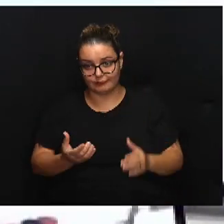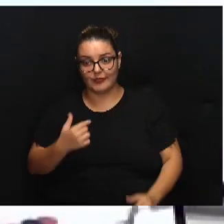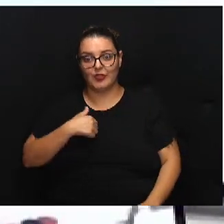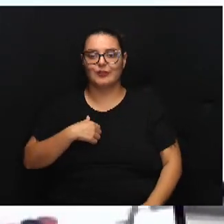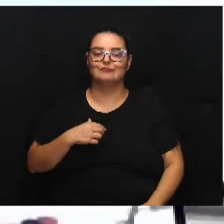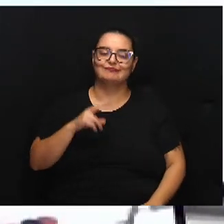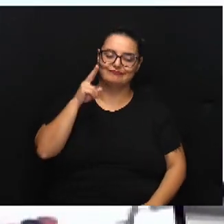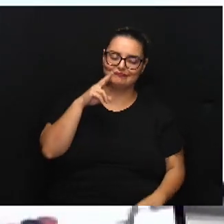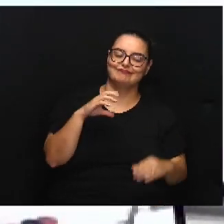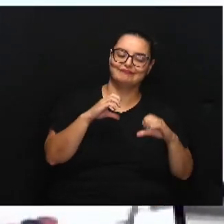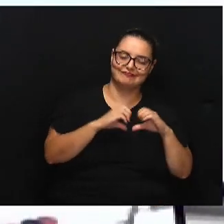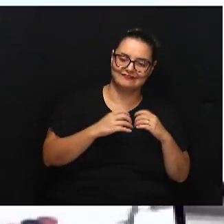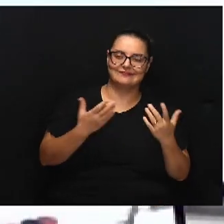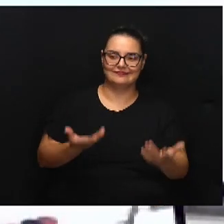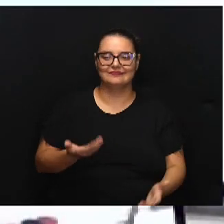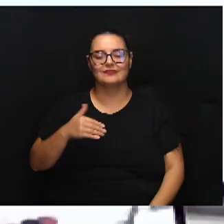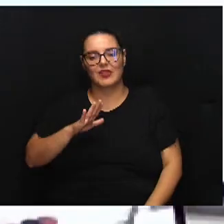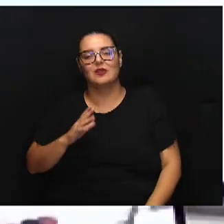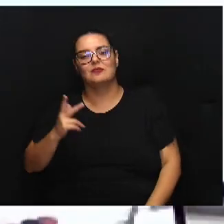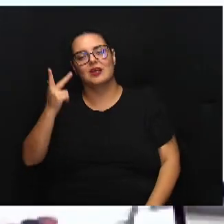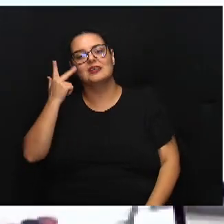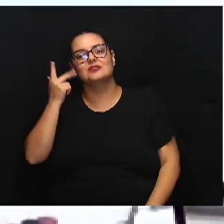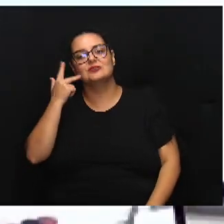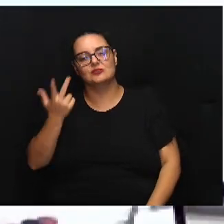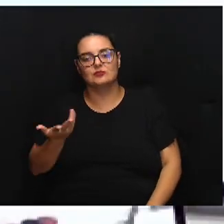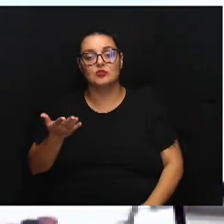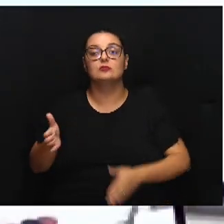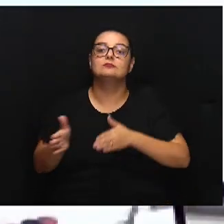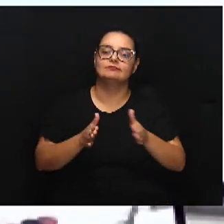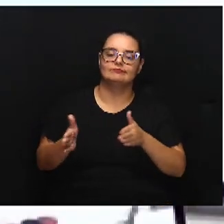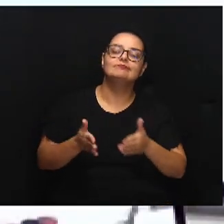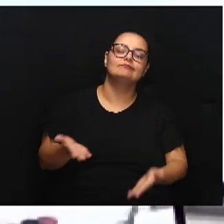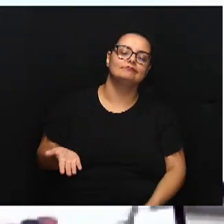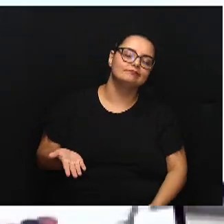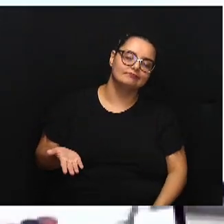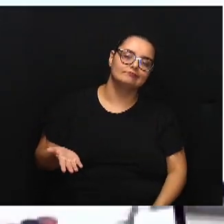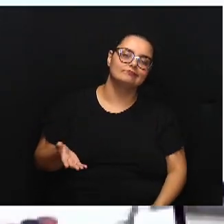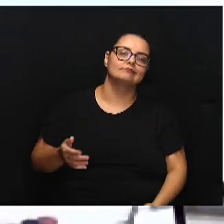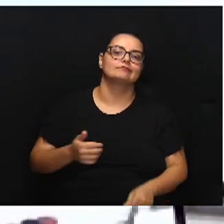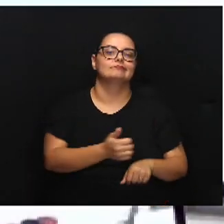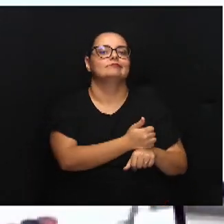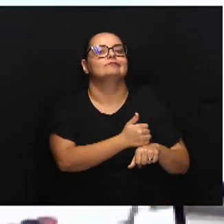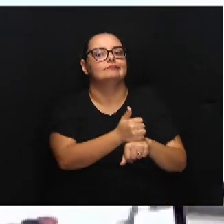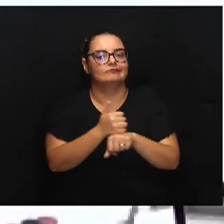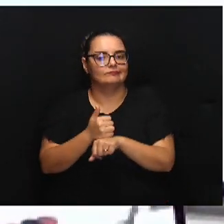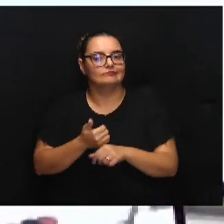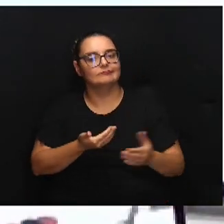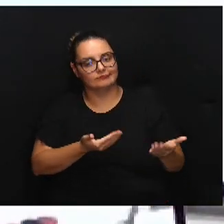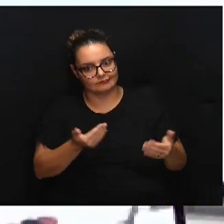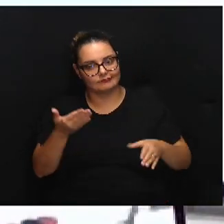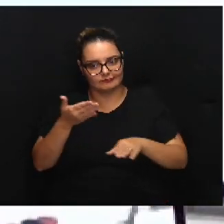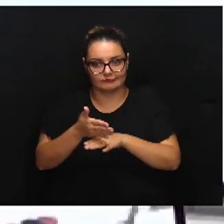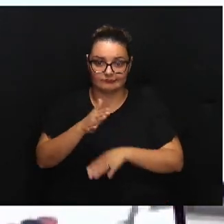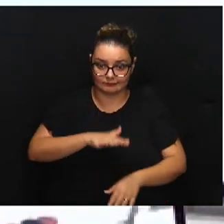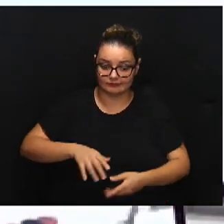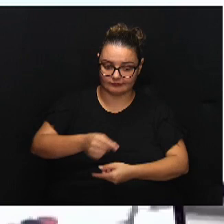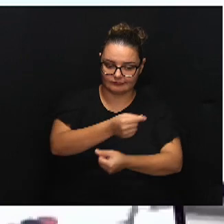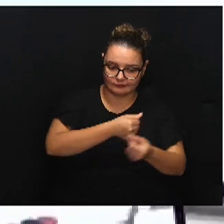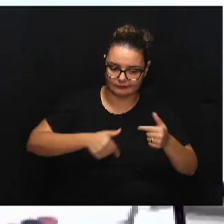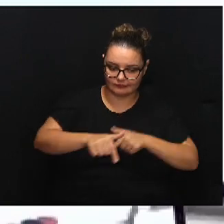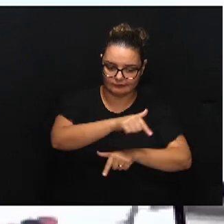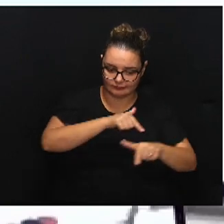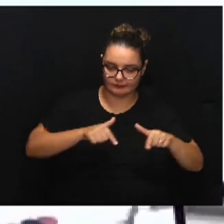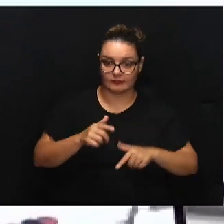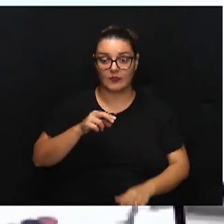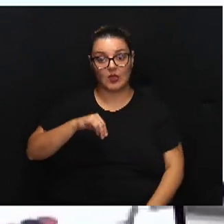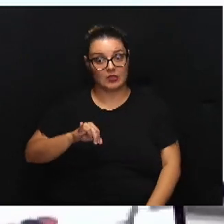se tornando muito mais frequente, muito mais acessível para esses profissionais mais jovens entrando no mercado. Mas se a gente